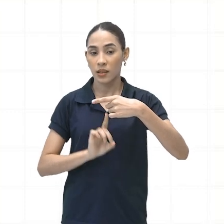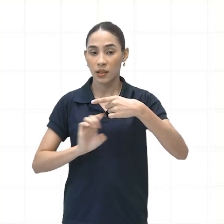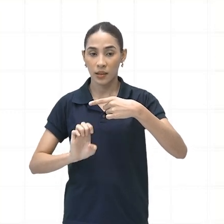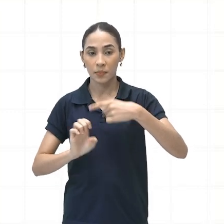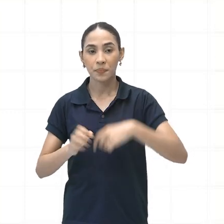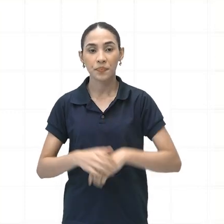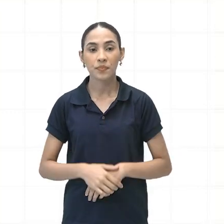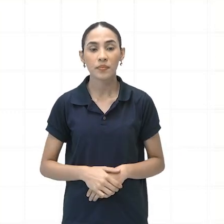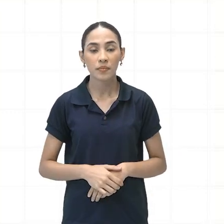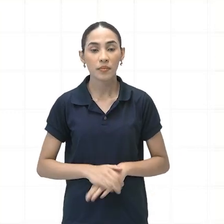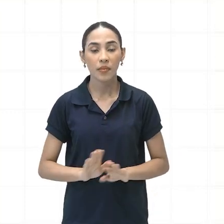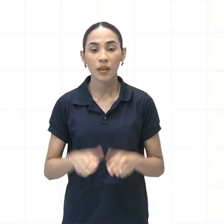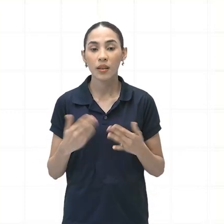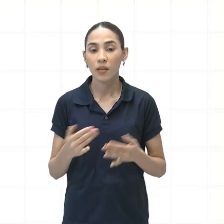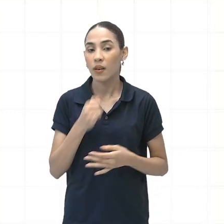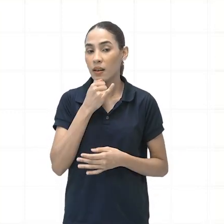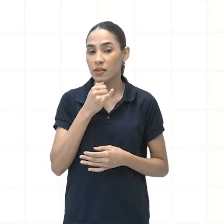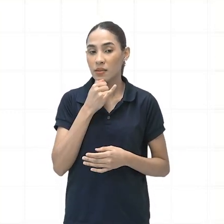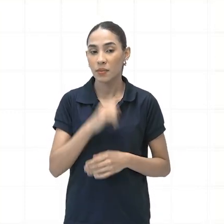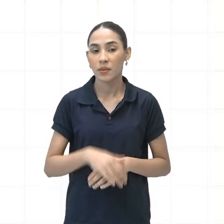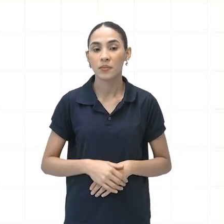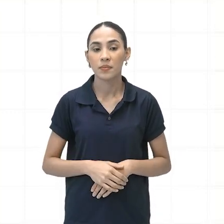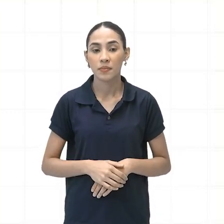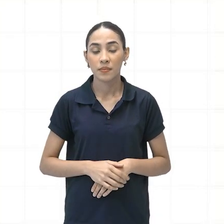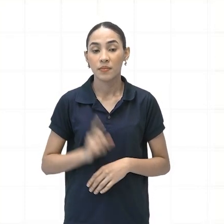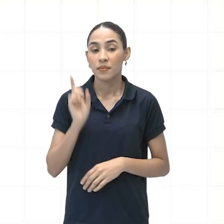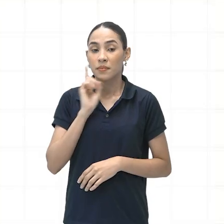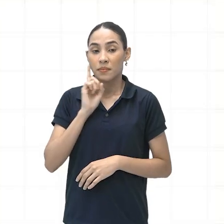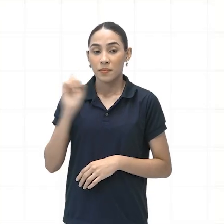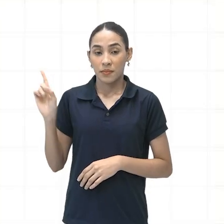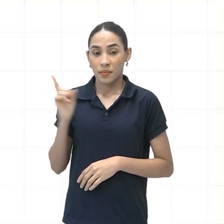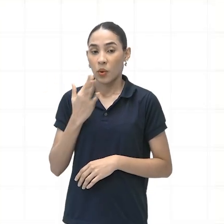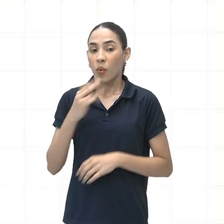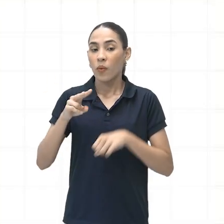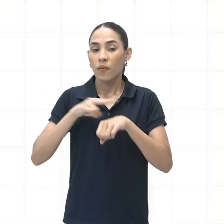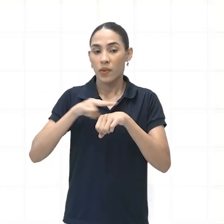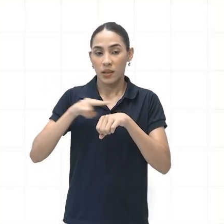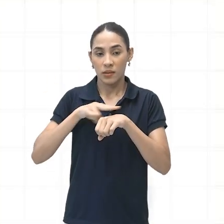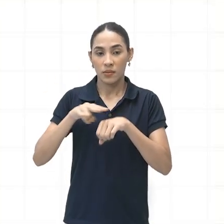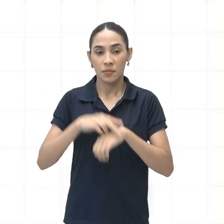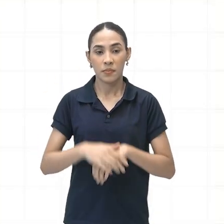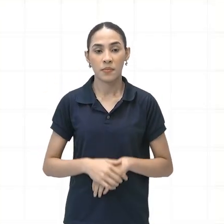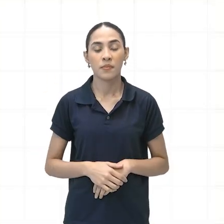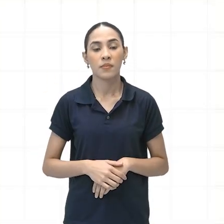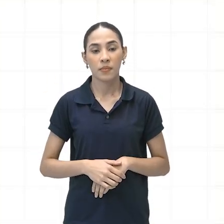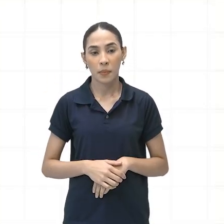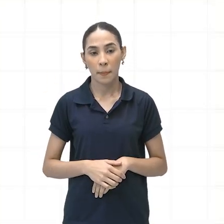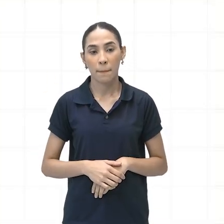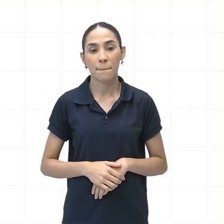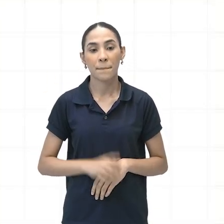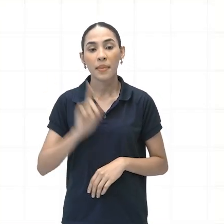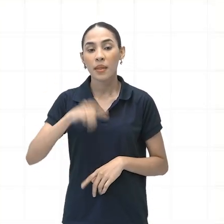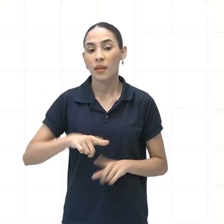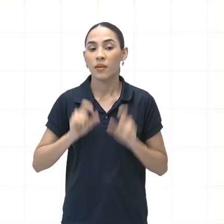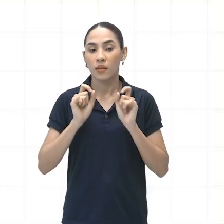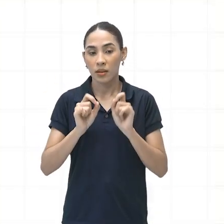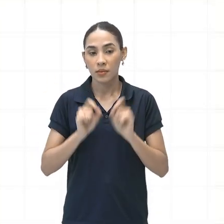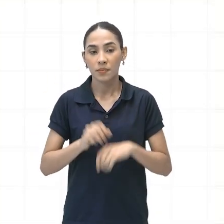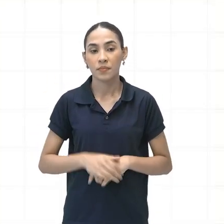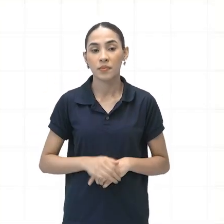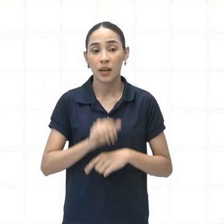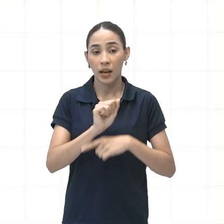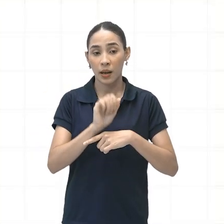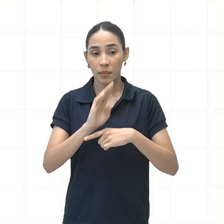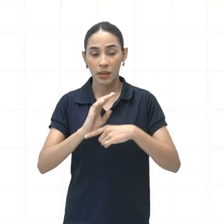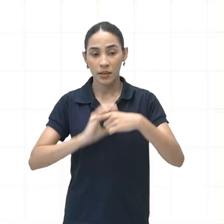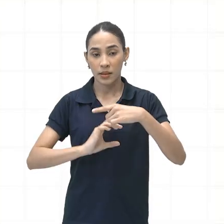DE. Então, isso daqui, ó, a leitura disso é justamente AB está